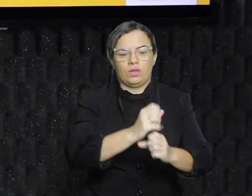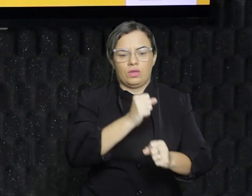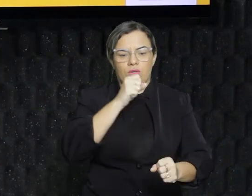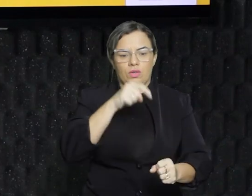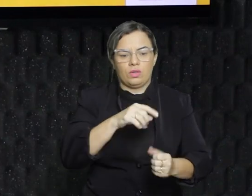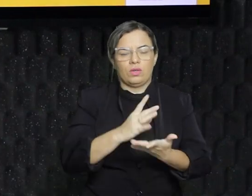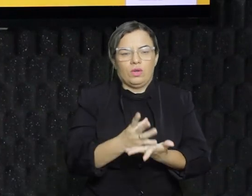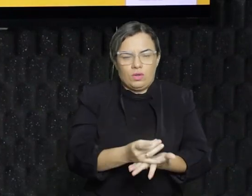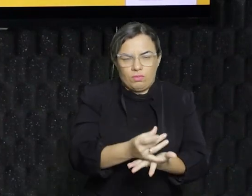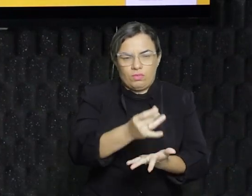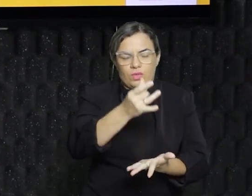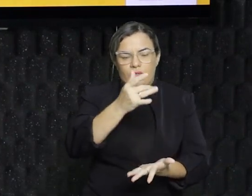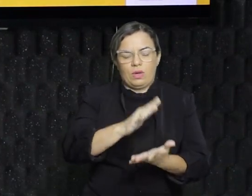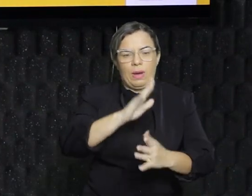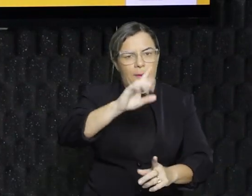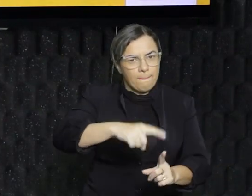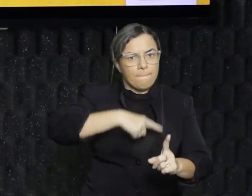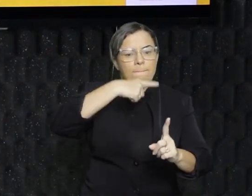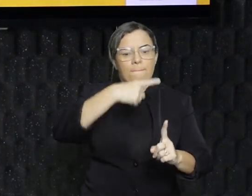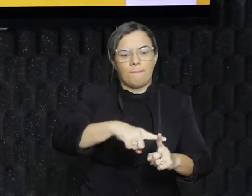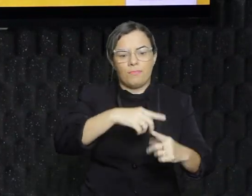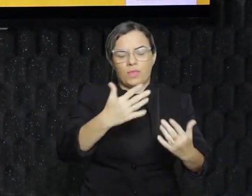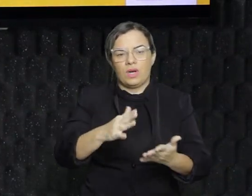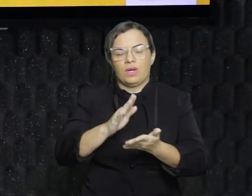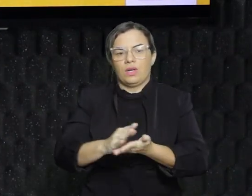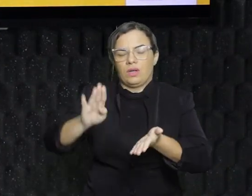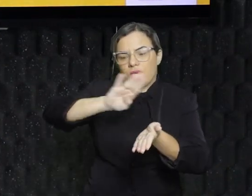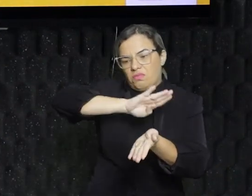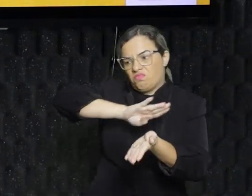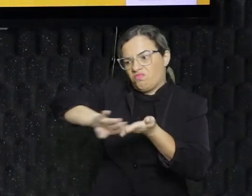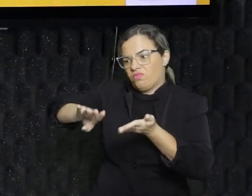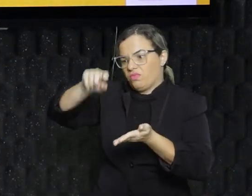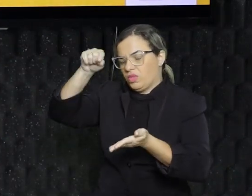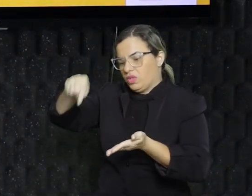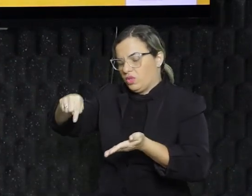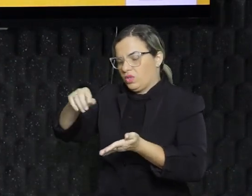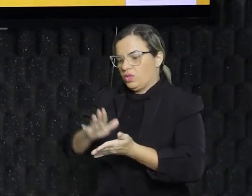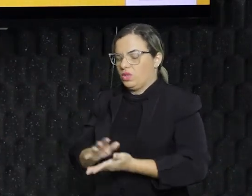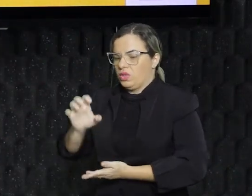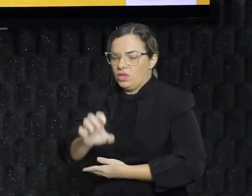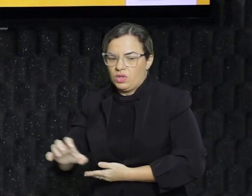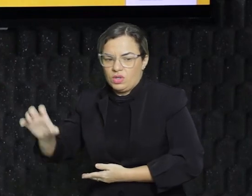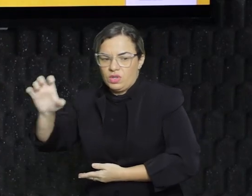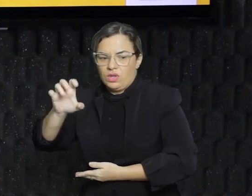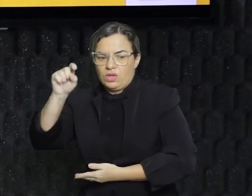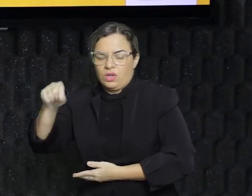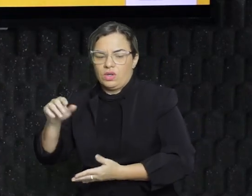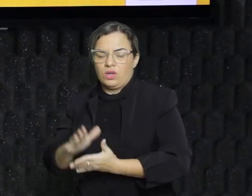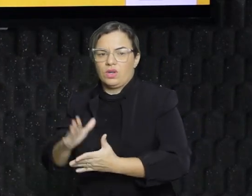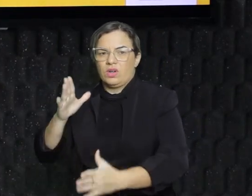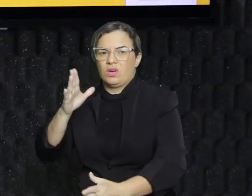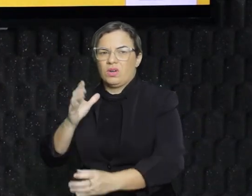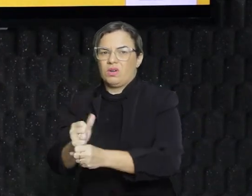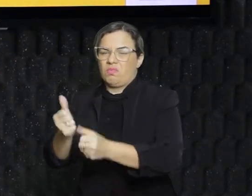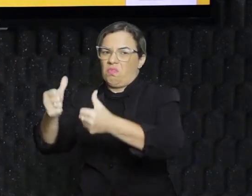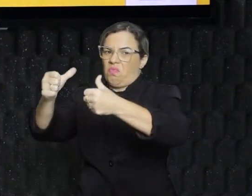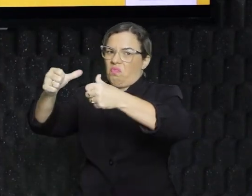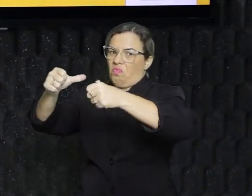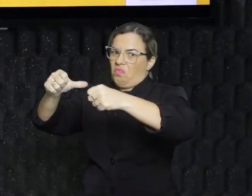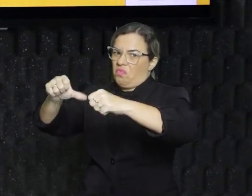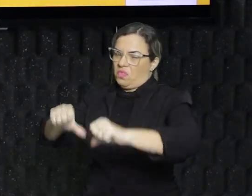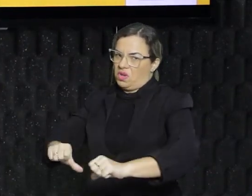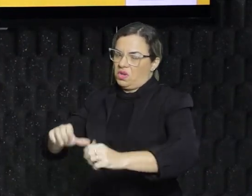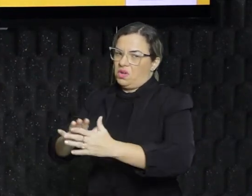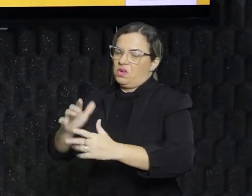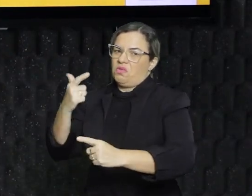lucro. Aquelas que ficam em segundo plano são as regiões onde o lucro ele vai ser prejudicado, de certa forma, ou